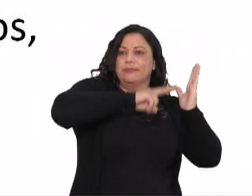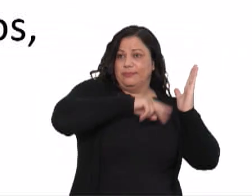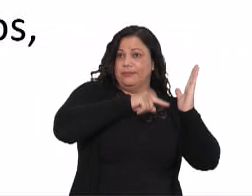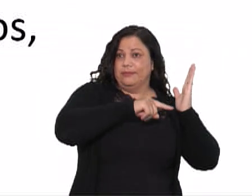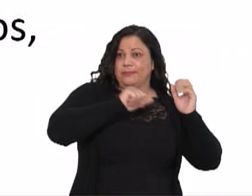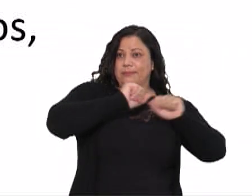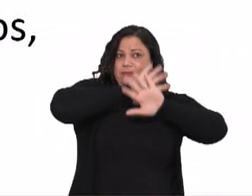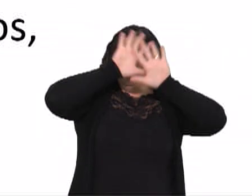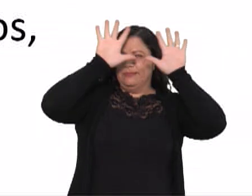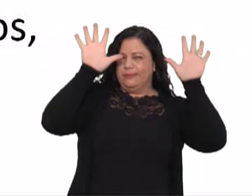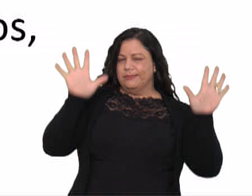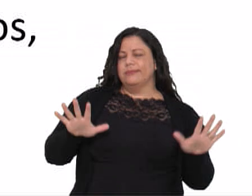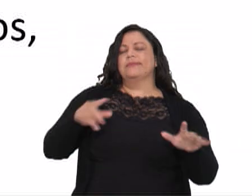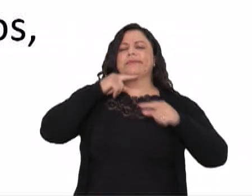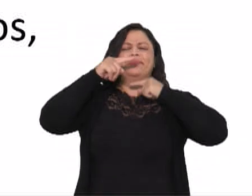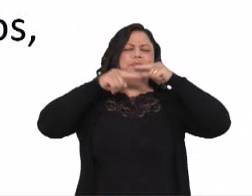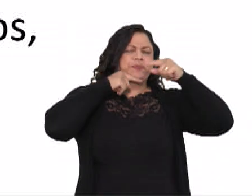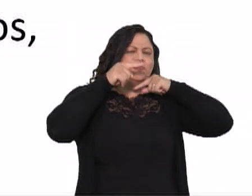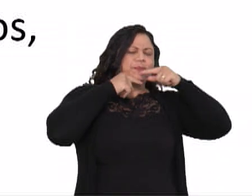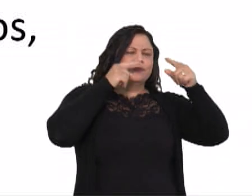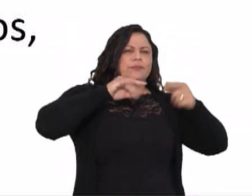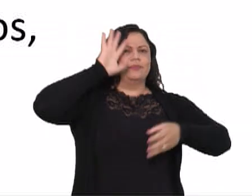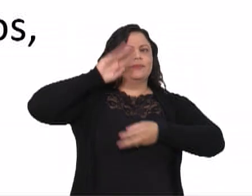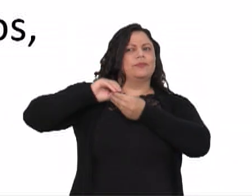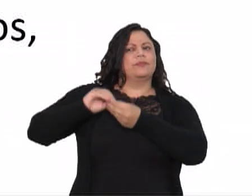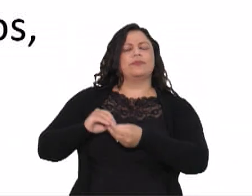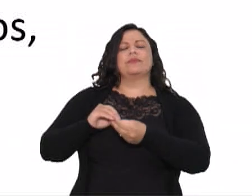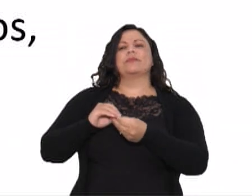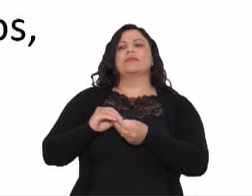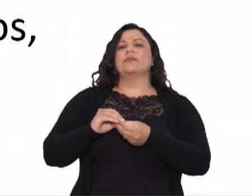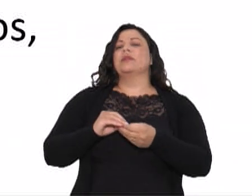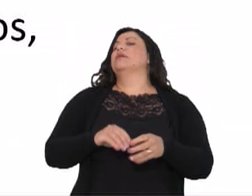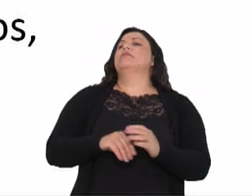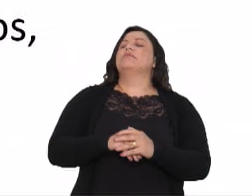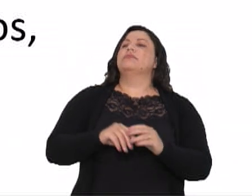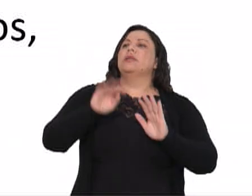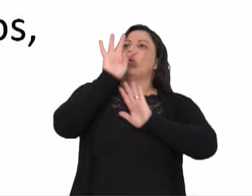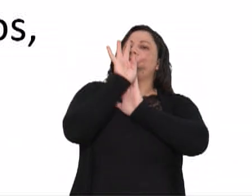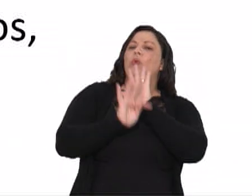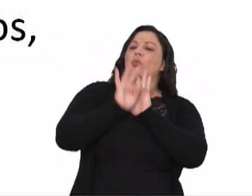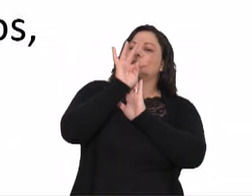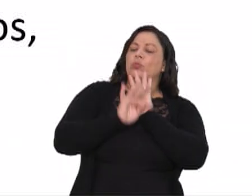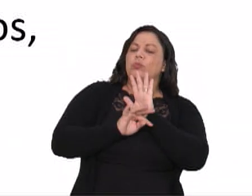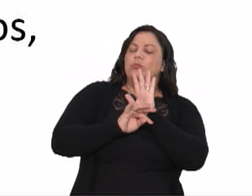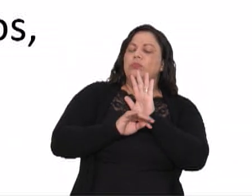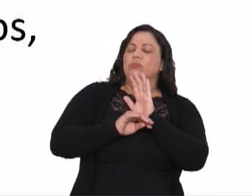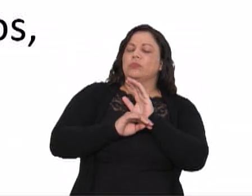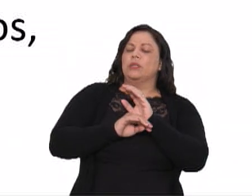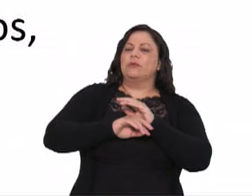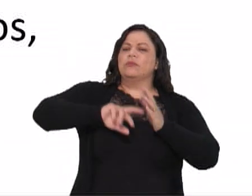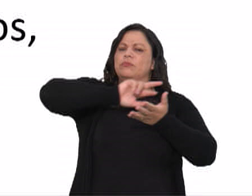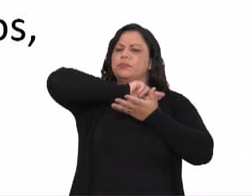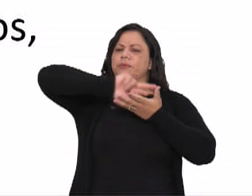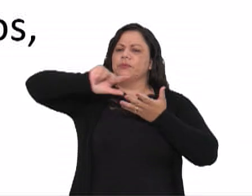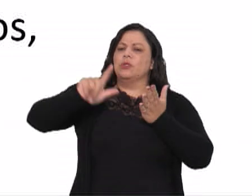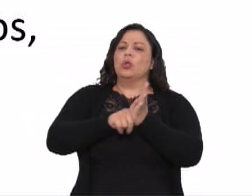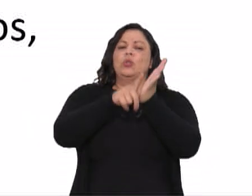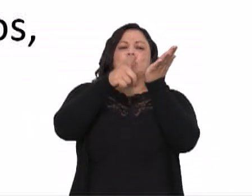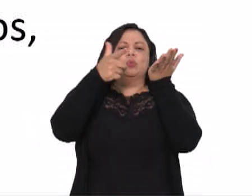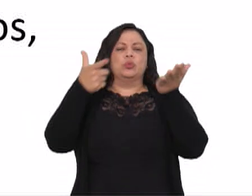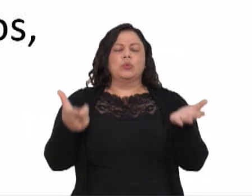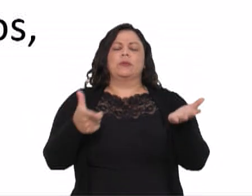um tema específico. Esse tipo de texto é veiculado em jornais, revistas, livros